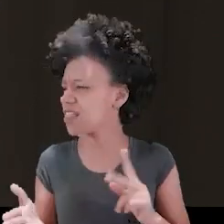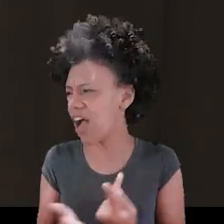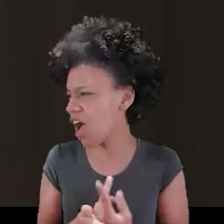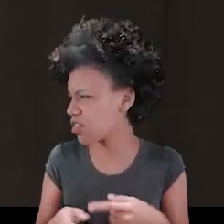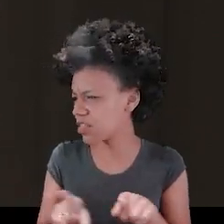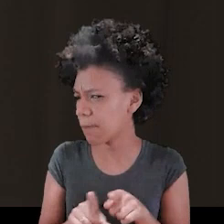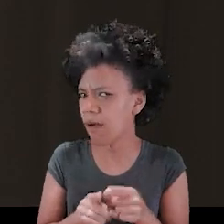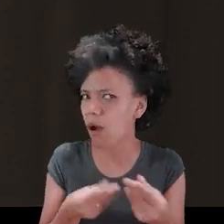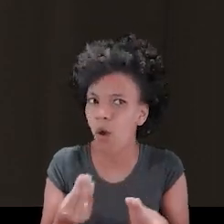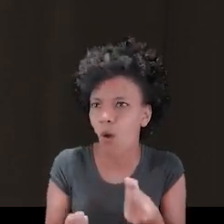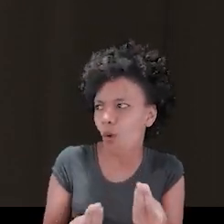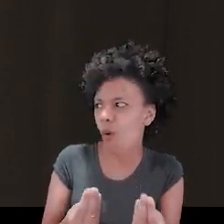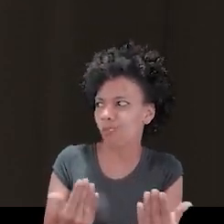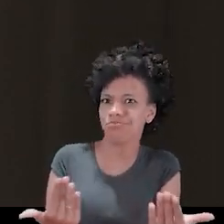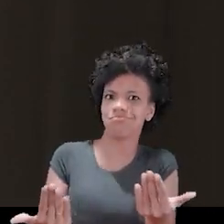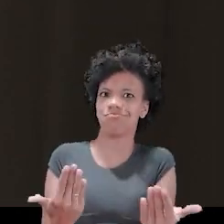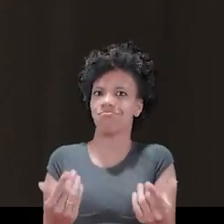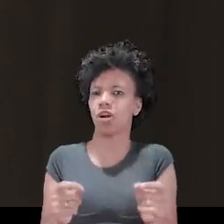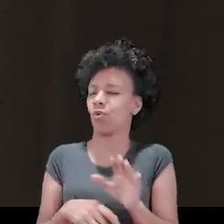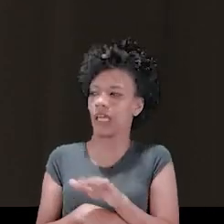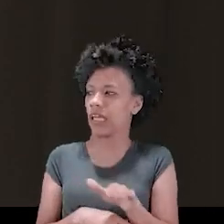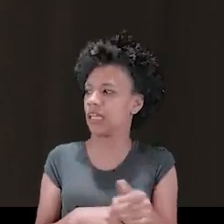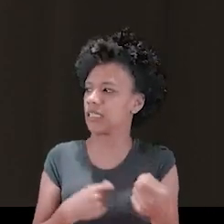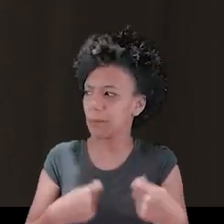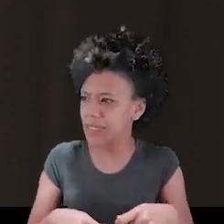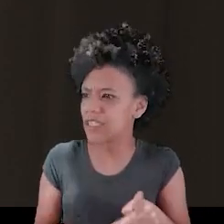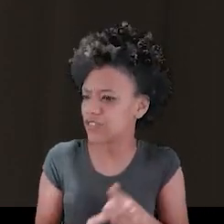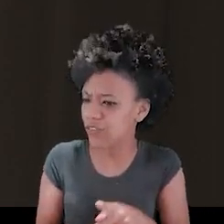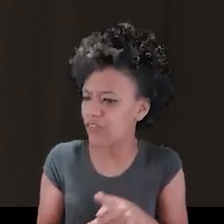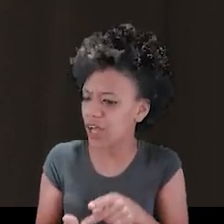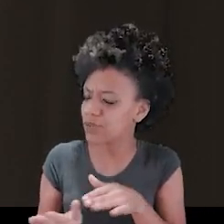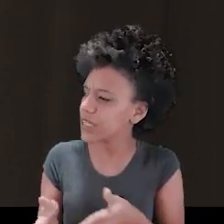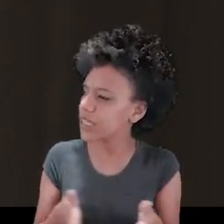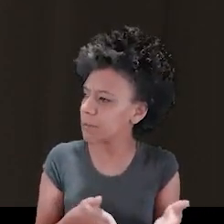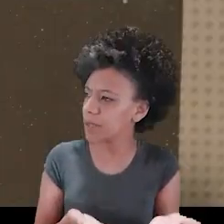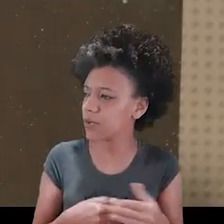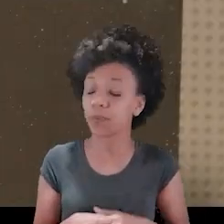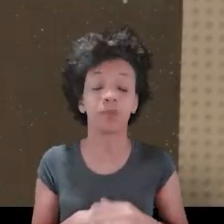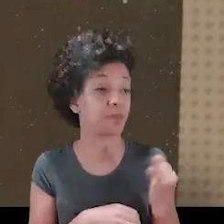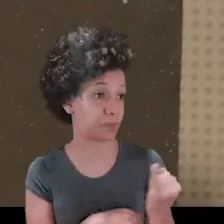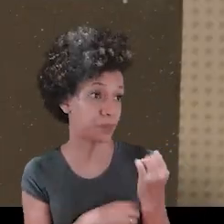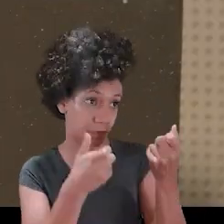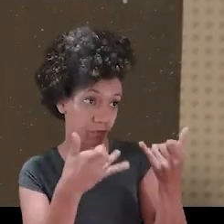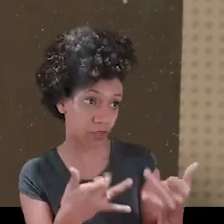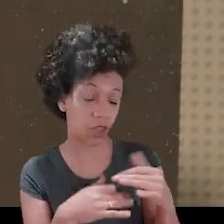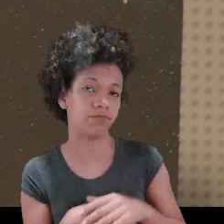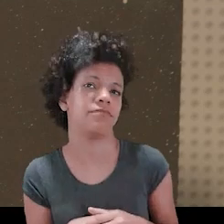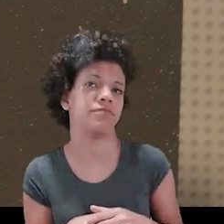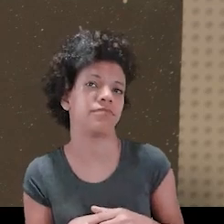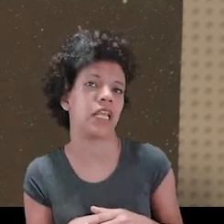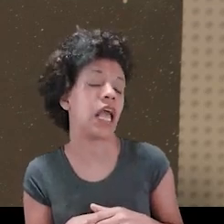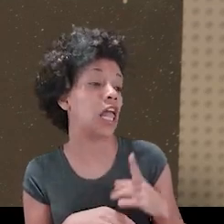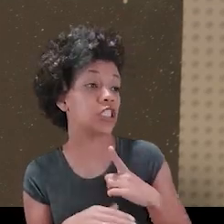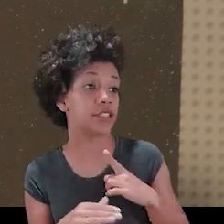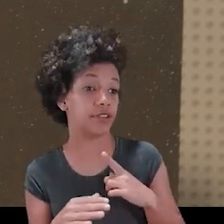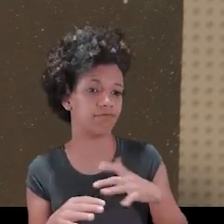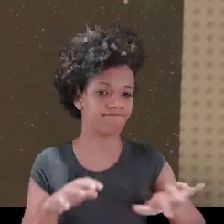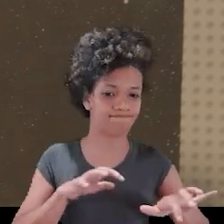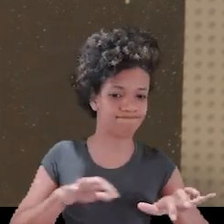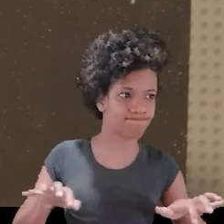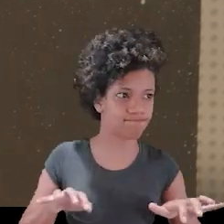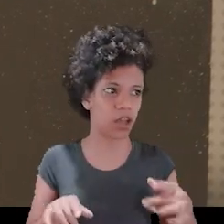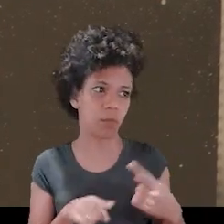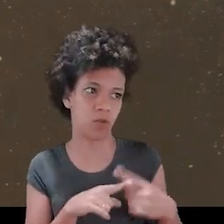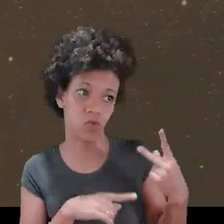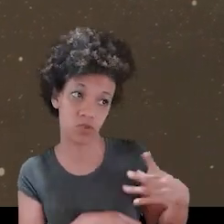espaço ao mesmo tempo tá errado como que fica sabe o que que a criança precisa de fato ali naquele momento é importante a gente é dissociar uma